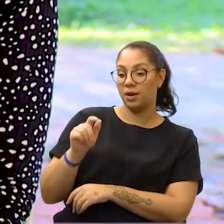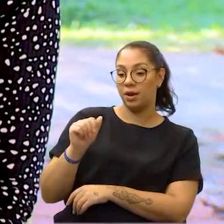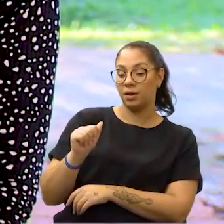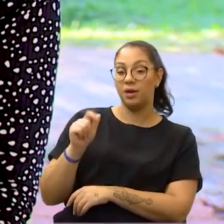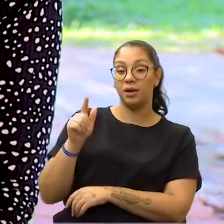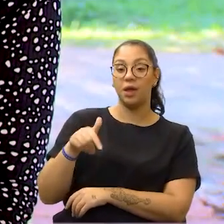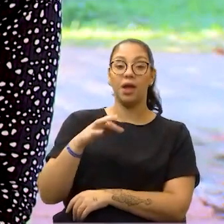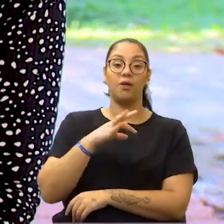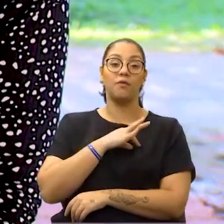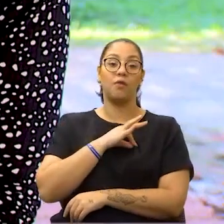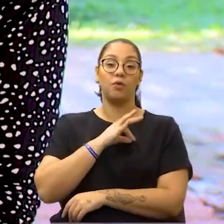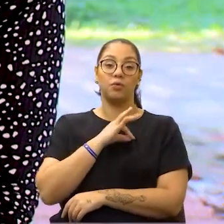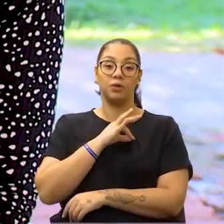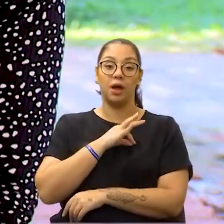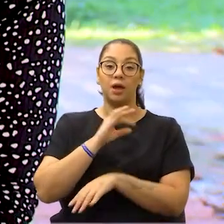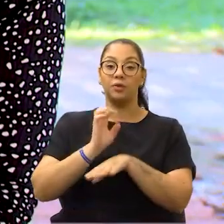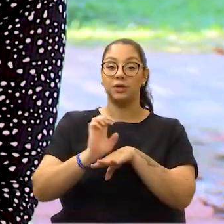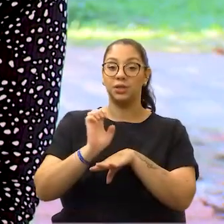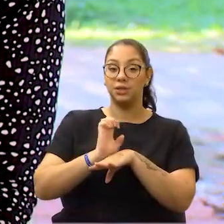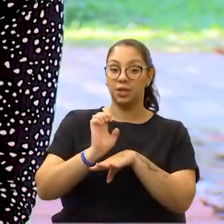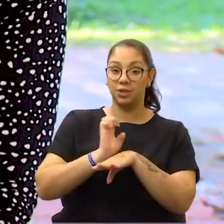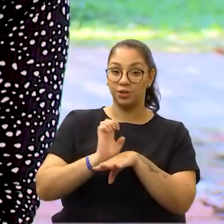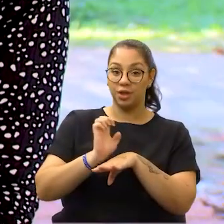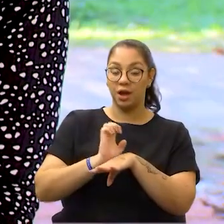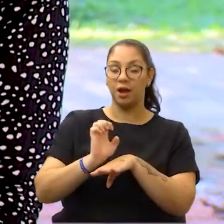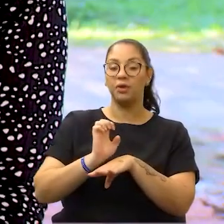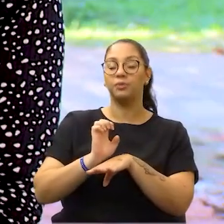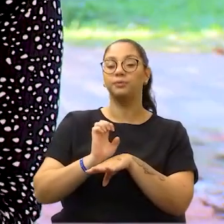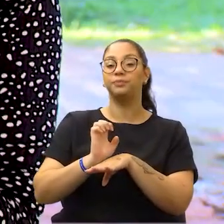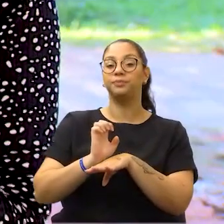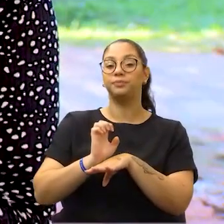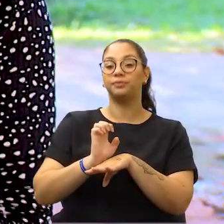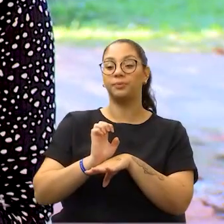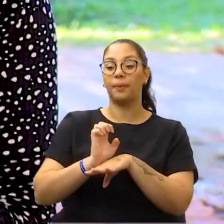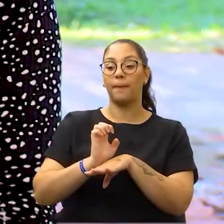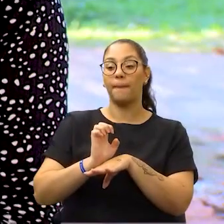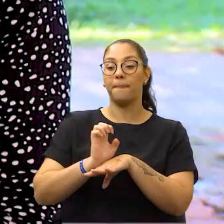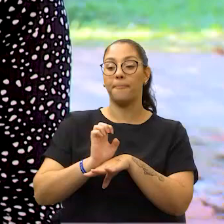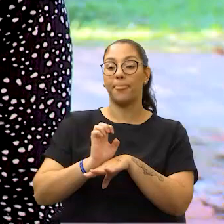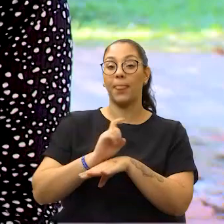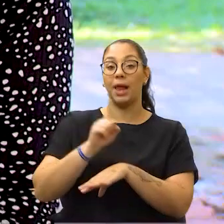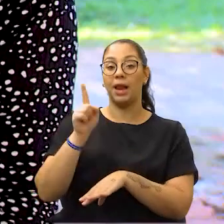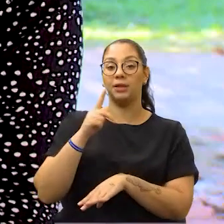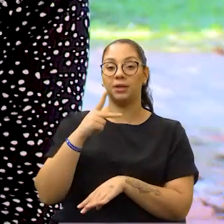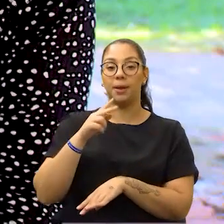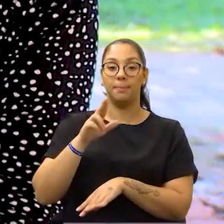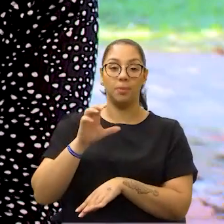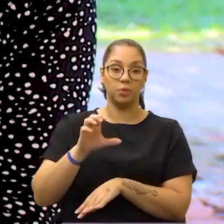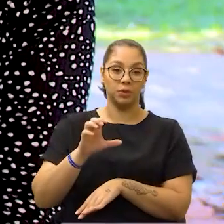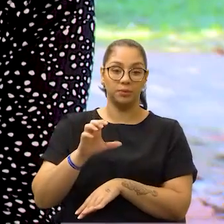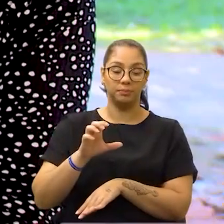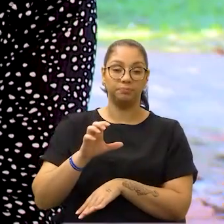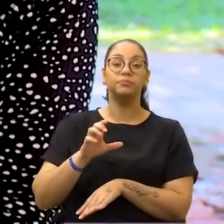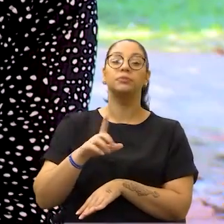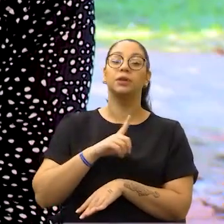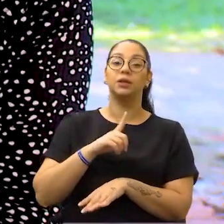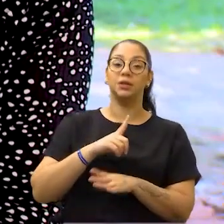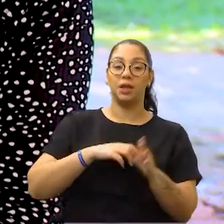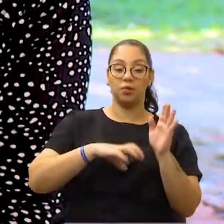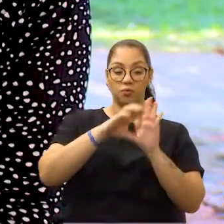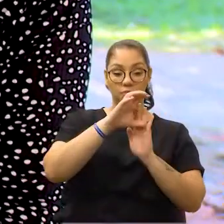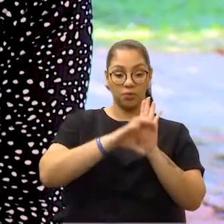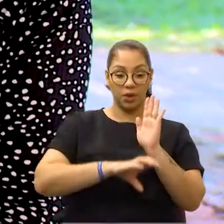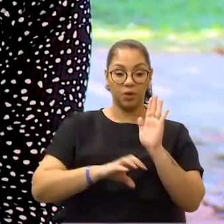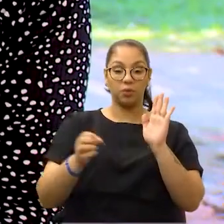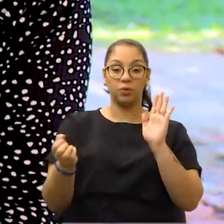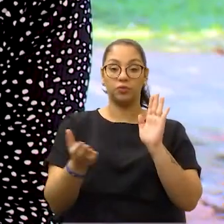as voluntários e estagiários da PUC. É tipo uma agência de emprego, onde a gente vai fazer atualização do